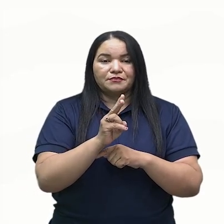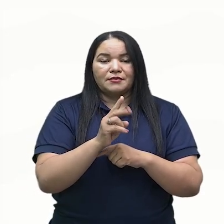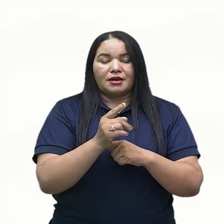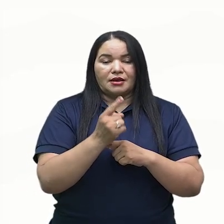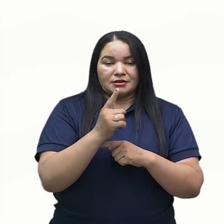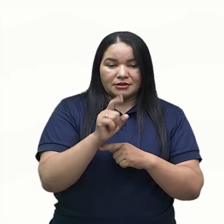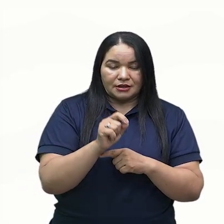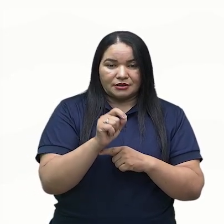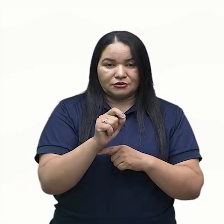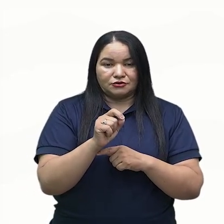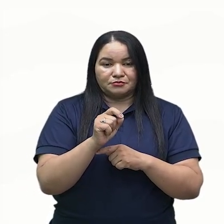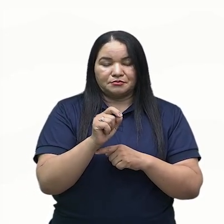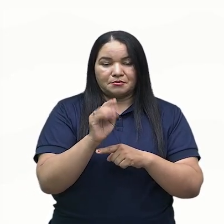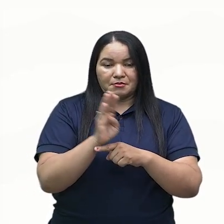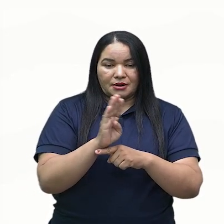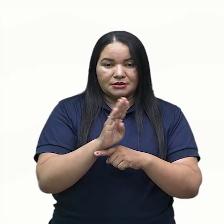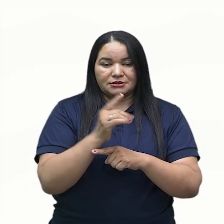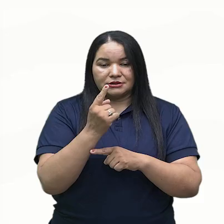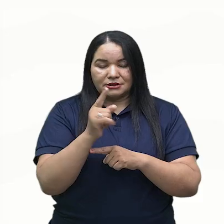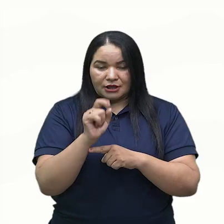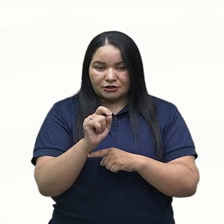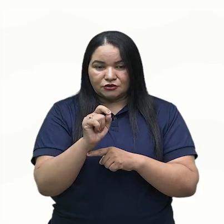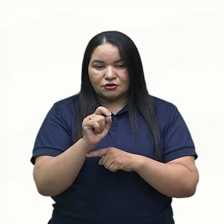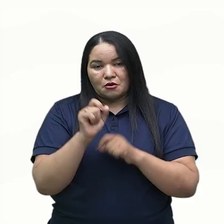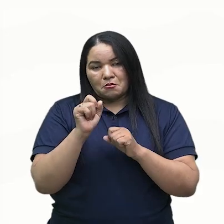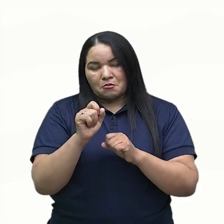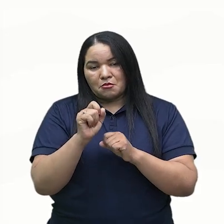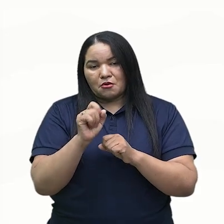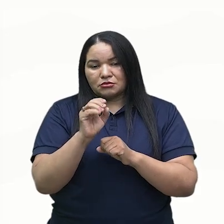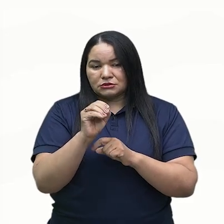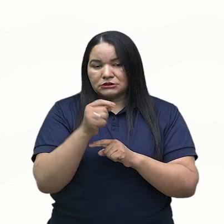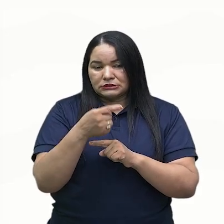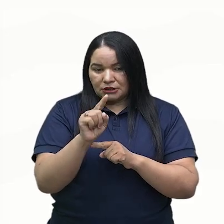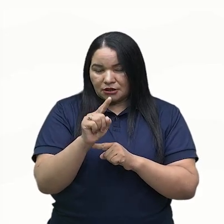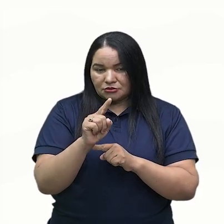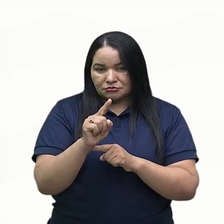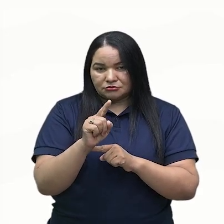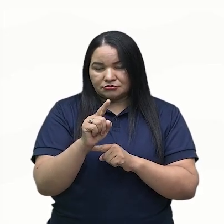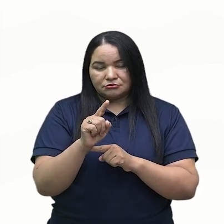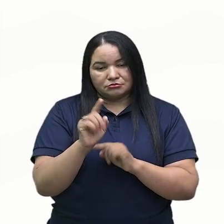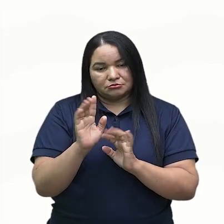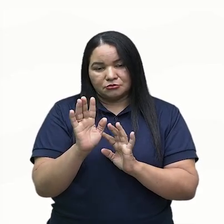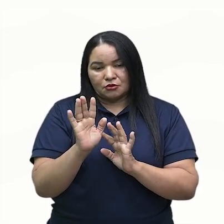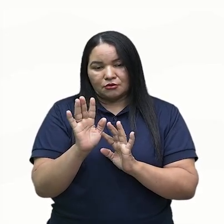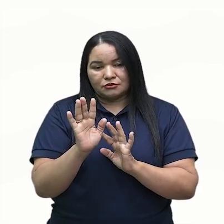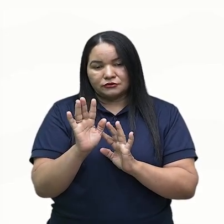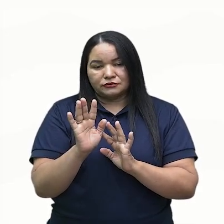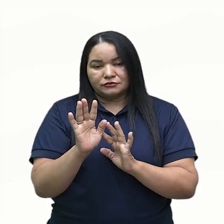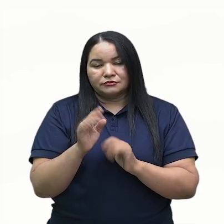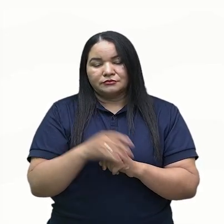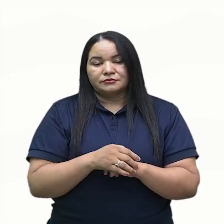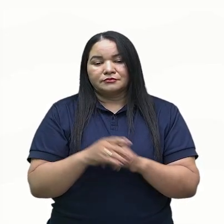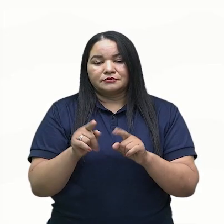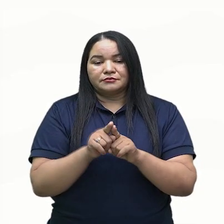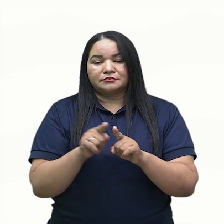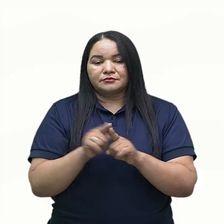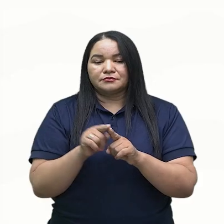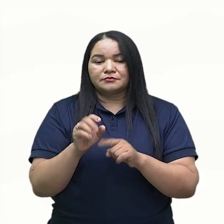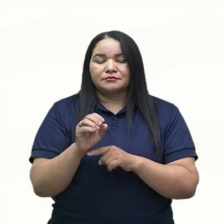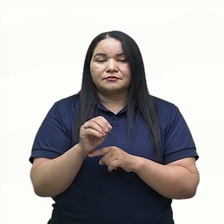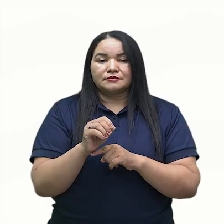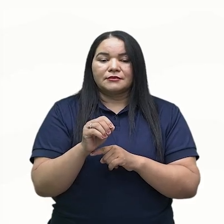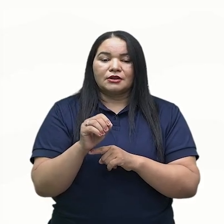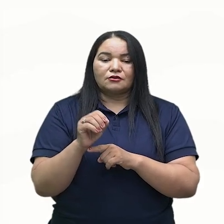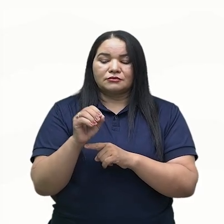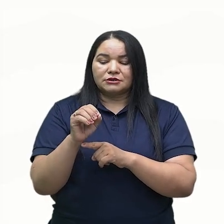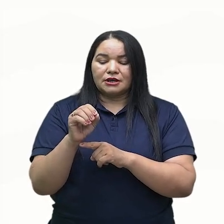seja, acaba com zero. Você pode eliminar o zero da dezena e